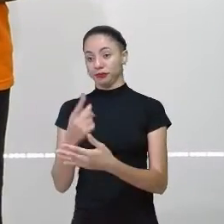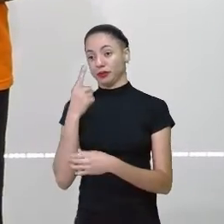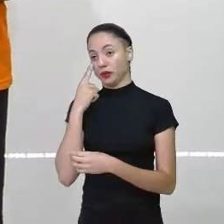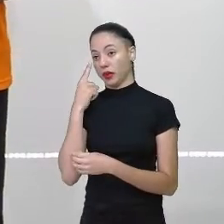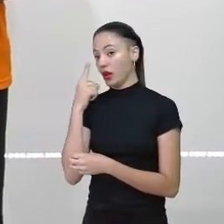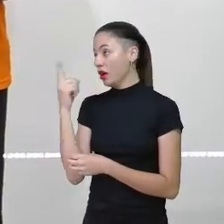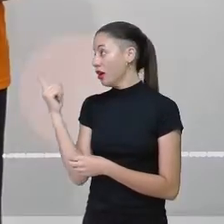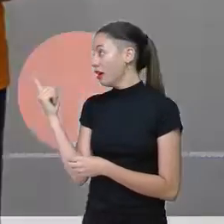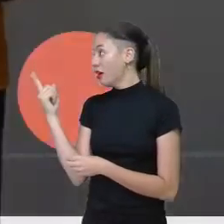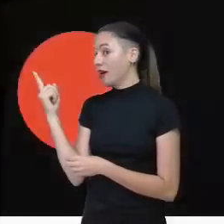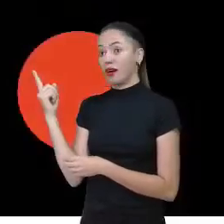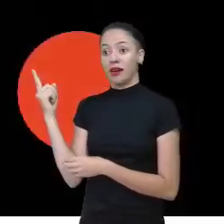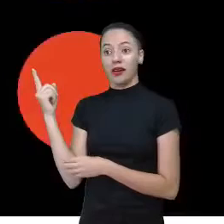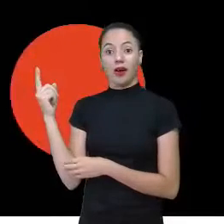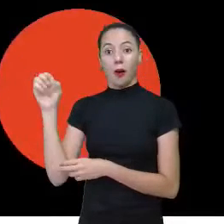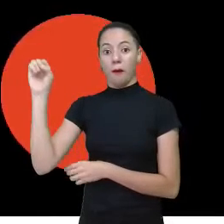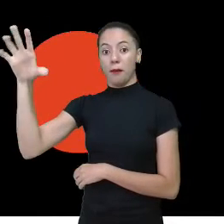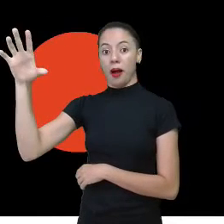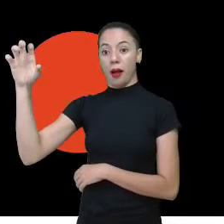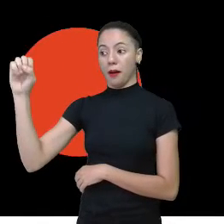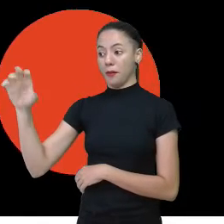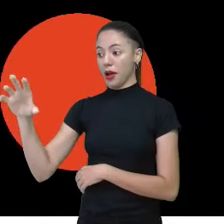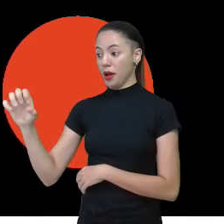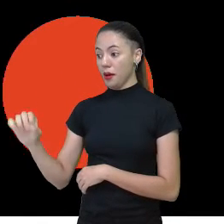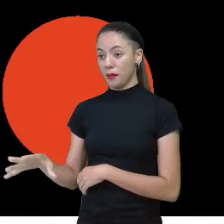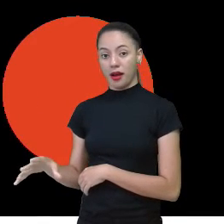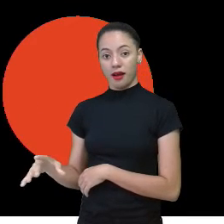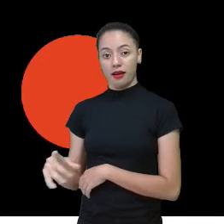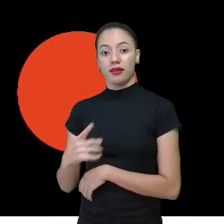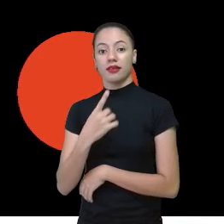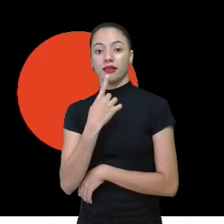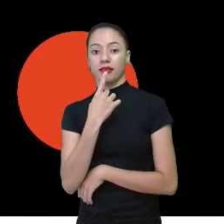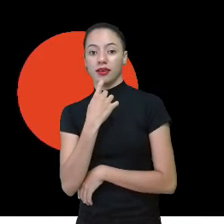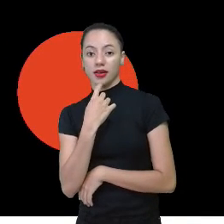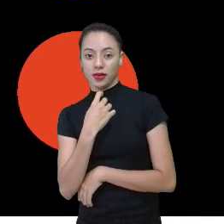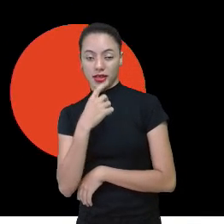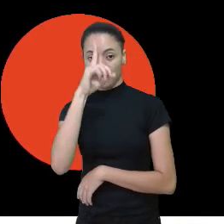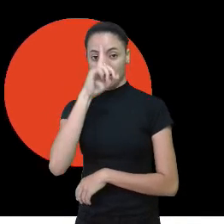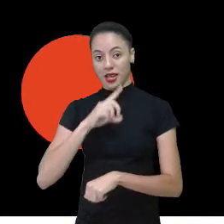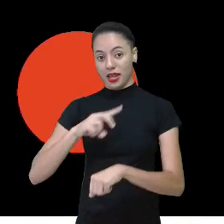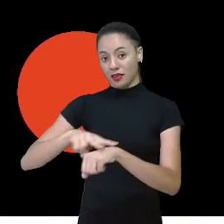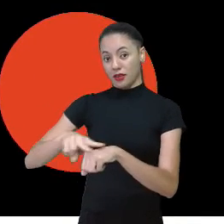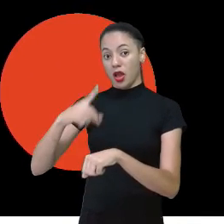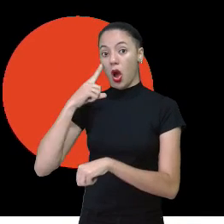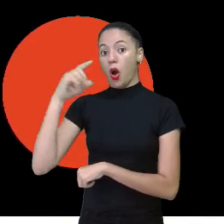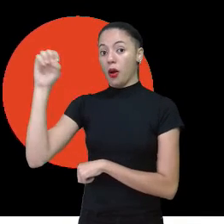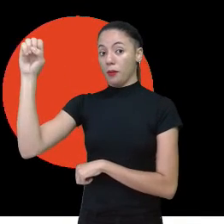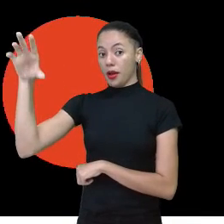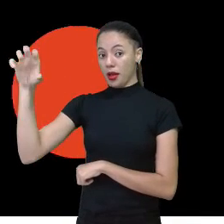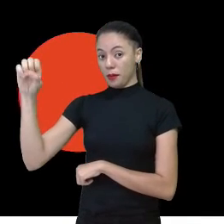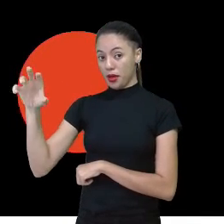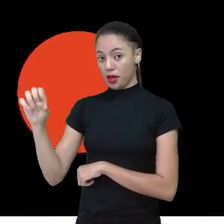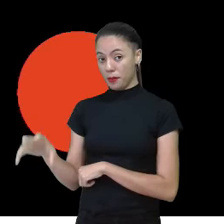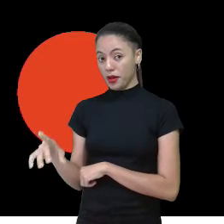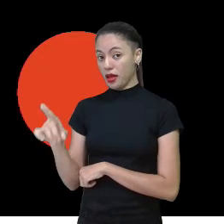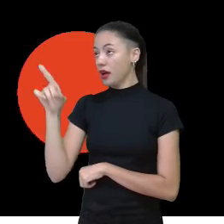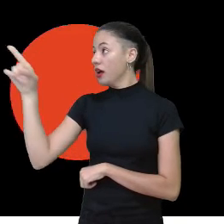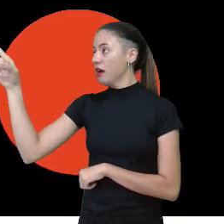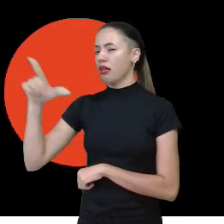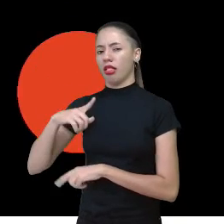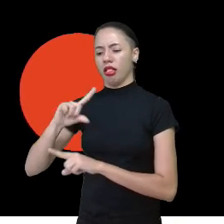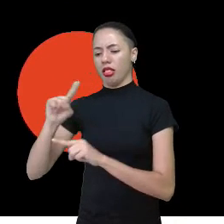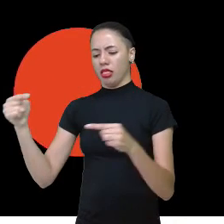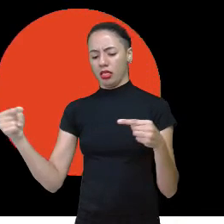aqui, ó, um sinal, tá vendo? Ó, pá, verde, amarelo, vermelho, todo mundo conhece o semáforo. Só que esse é o semáforo, ele tá associado